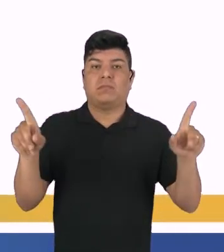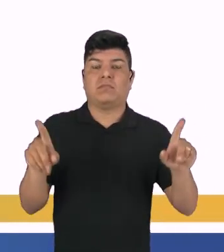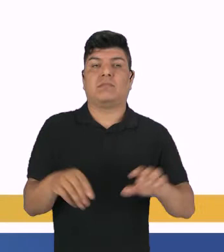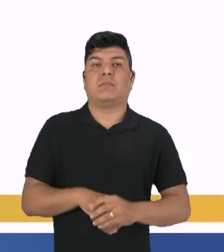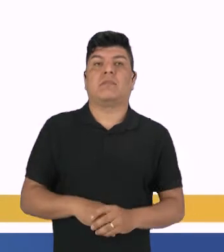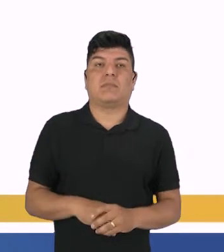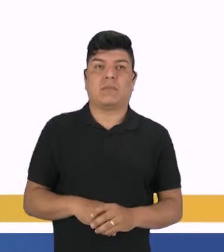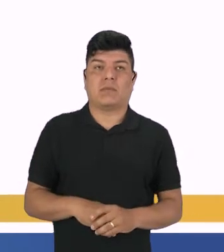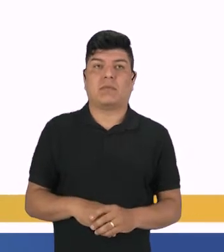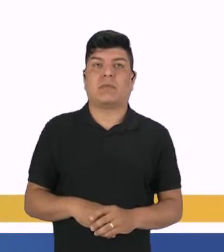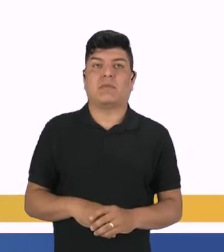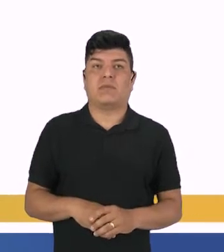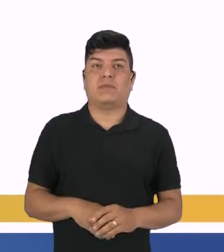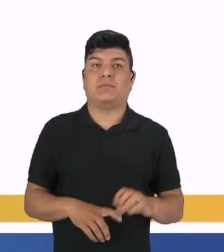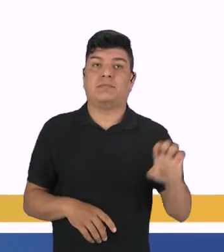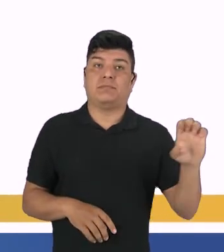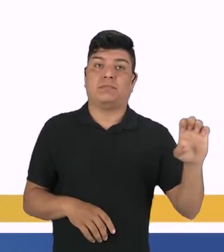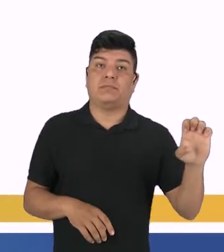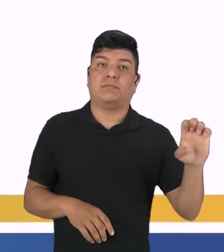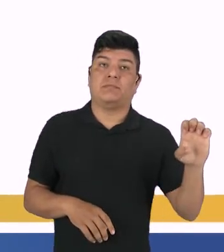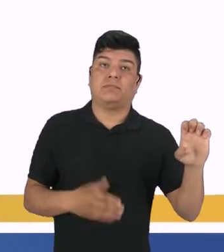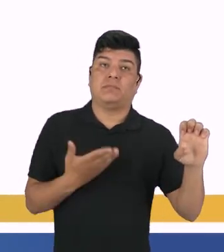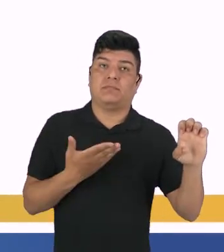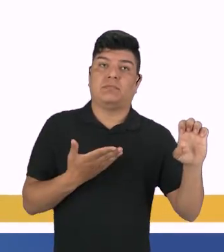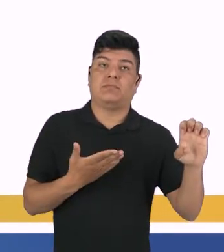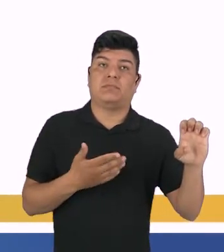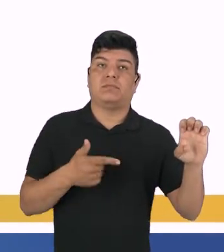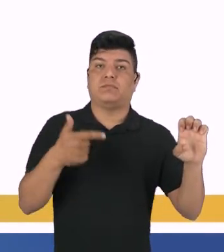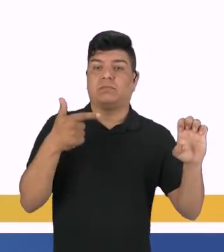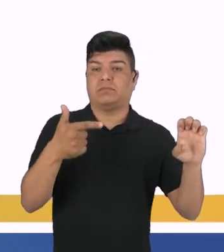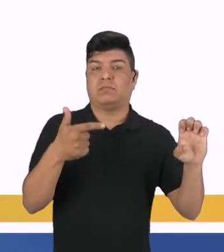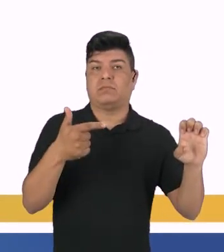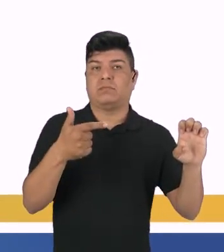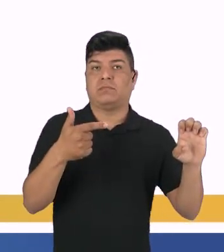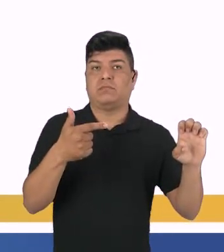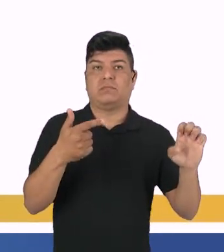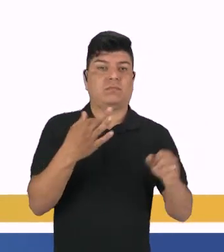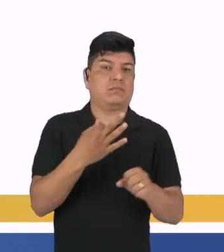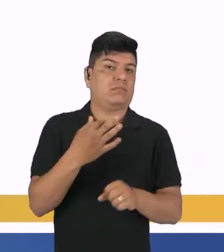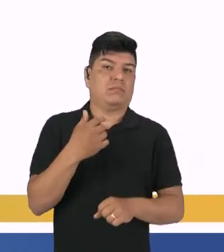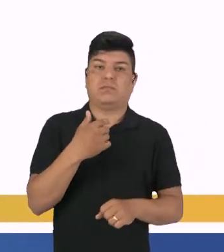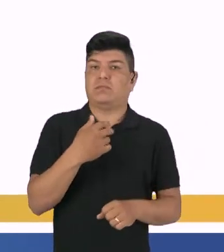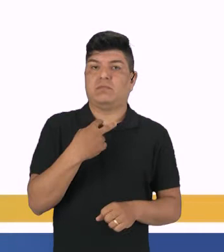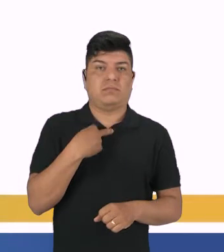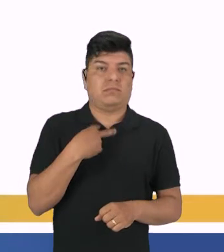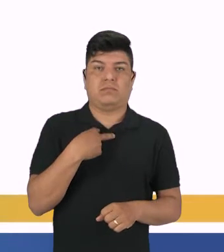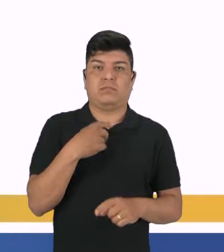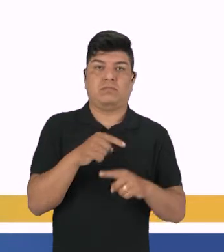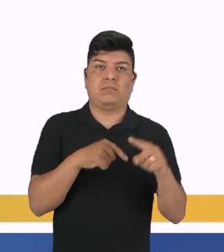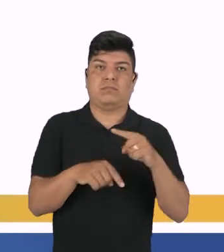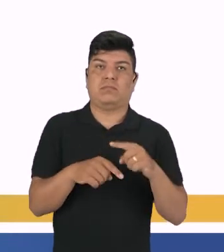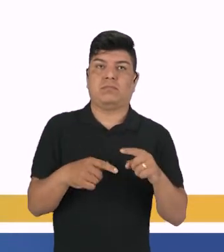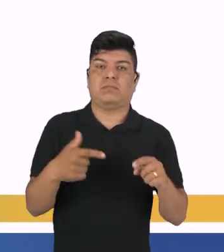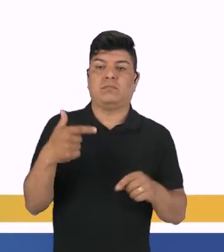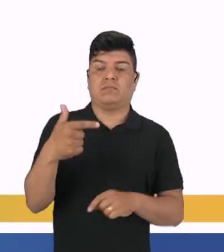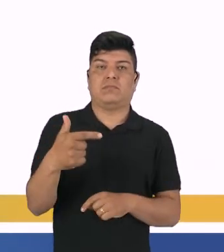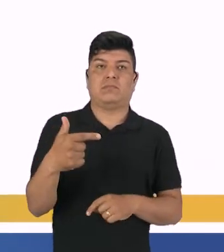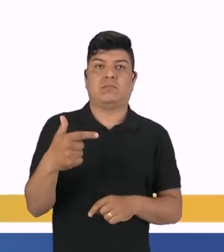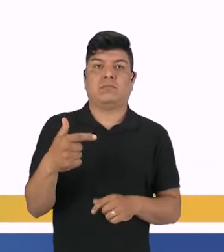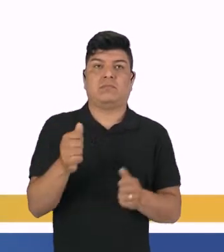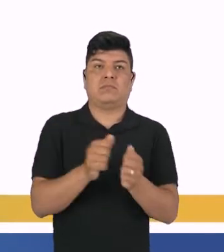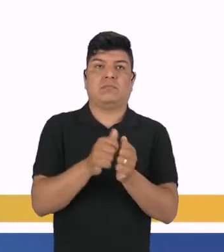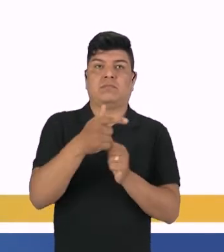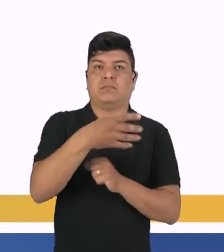lá na esquerda, tenho 2, né, que não dá para dividir por 9, então eu vou agrupar com o